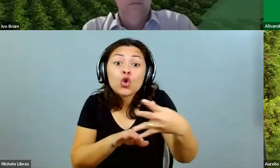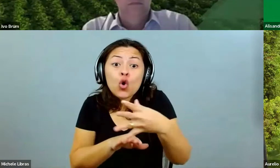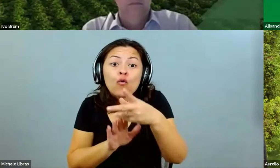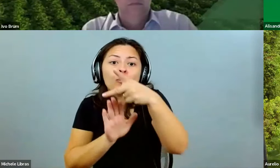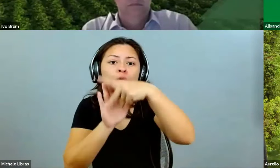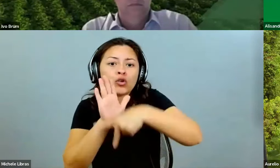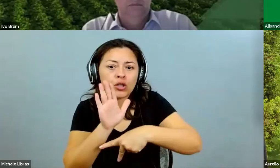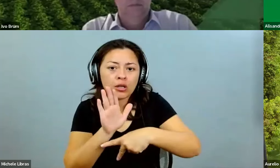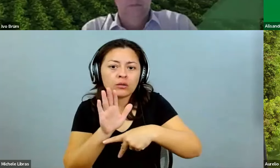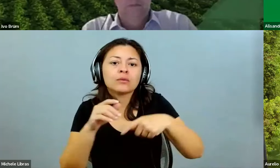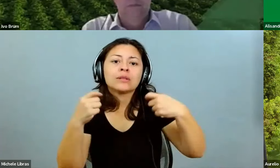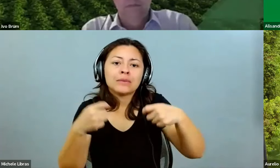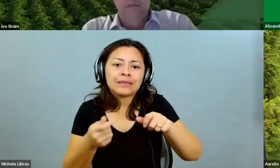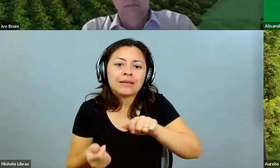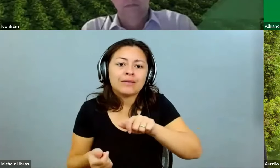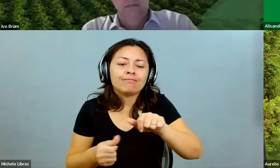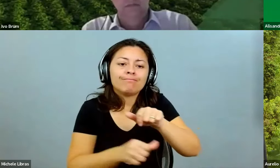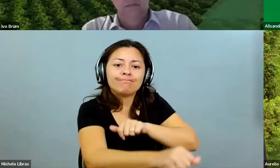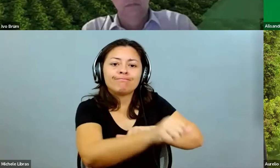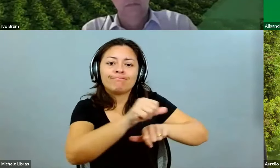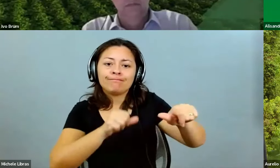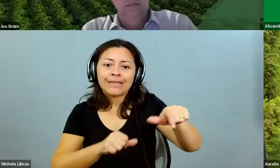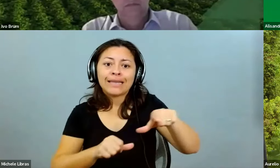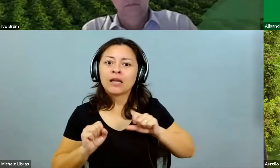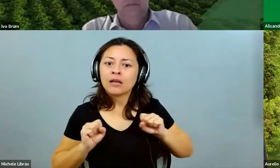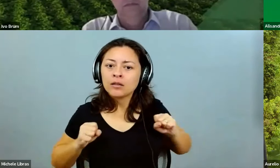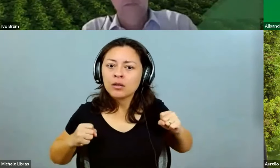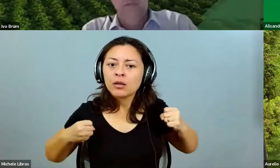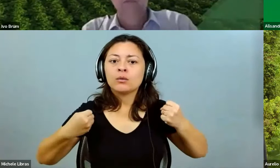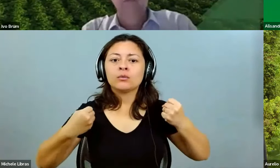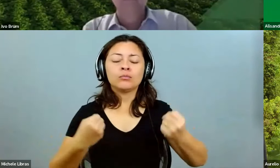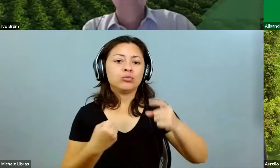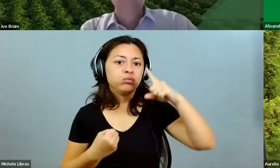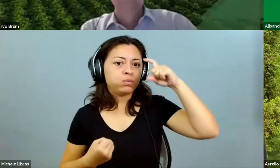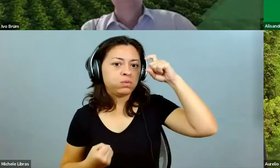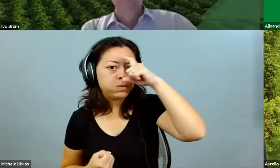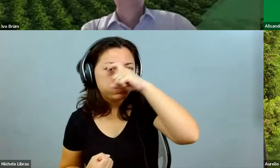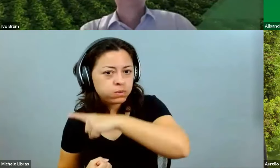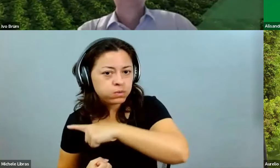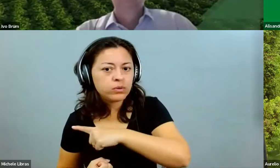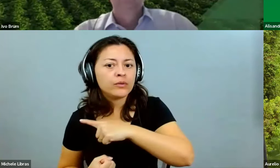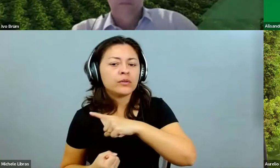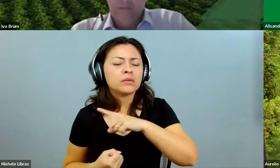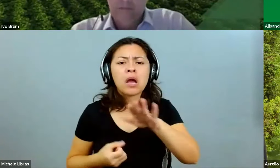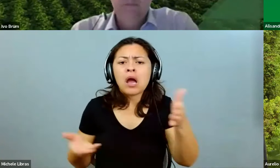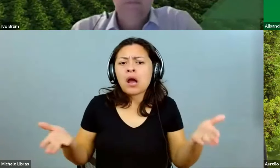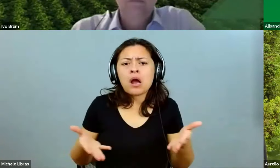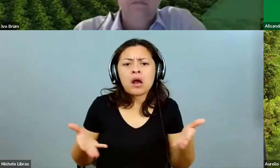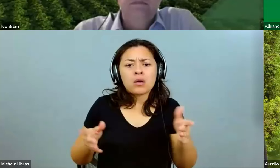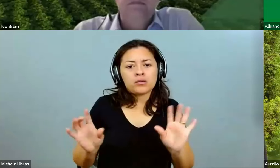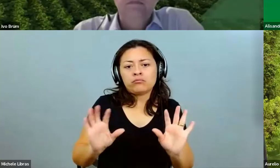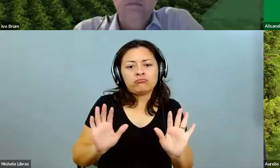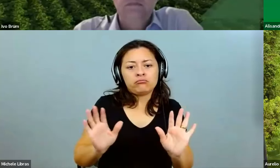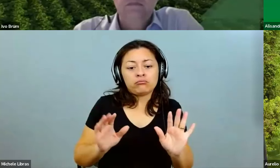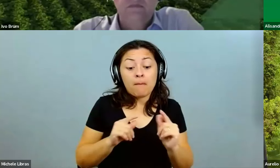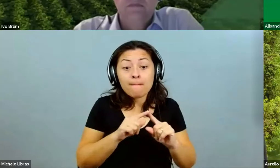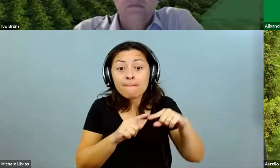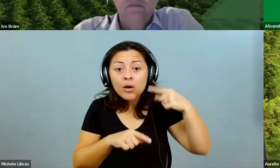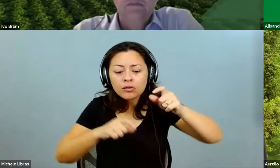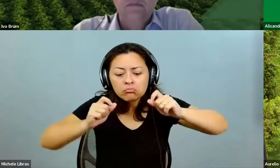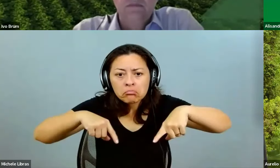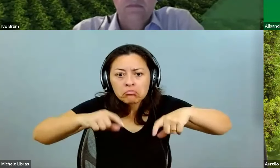aí aí demandam uma atividade muito mais intensa de conversão de pasto Então acho não é o caso para esse para esse próximo plantil mas